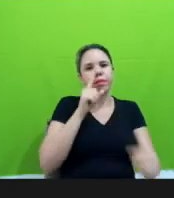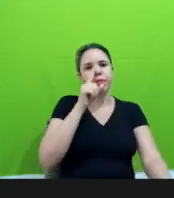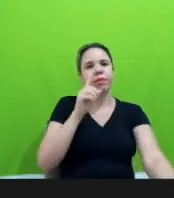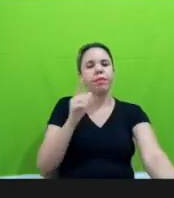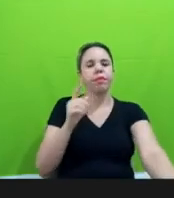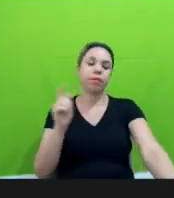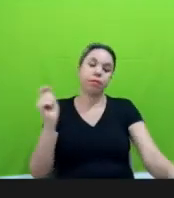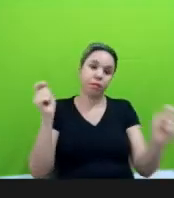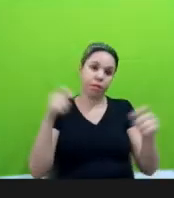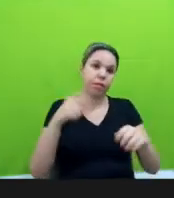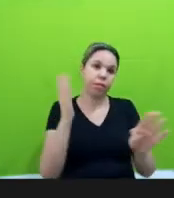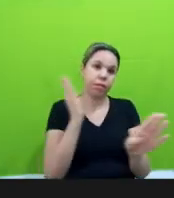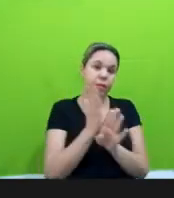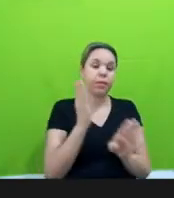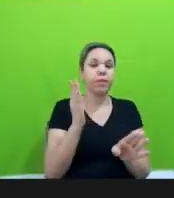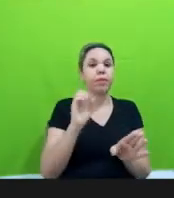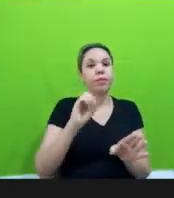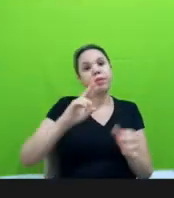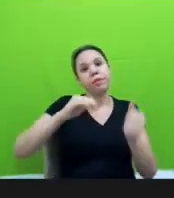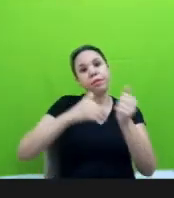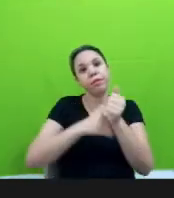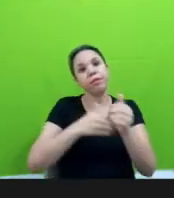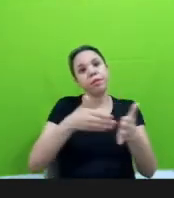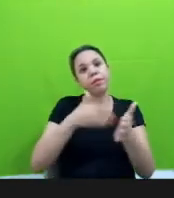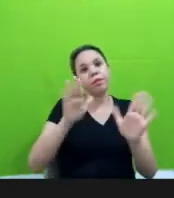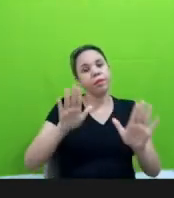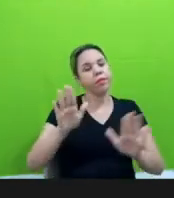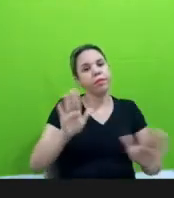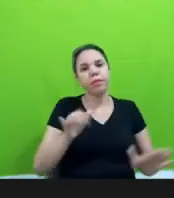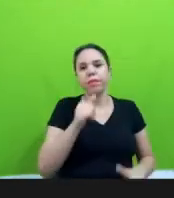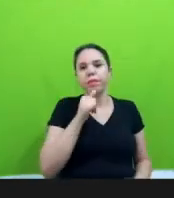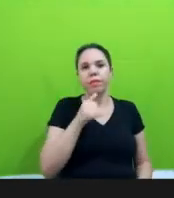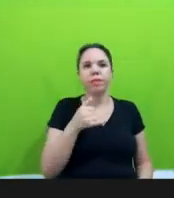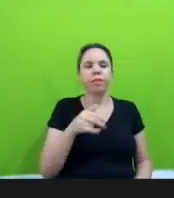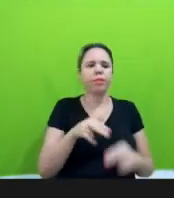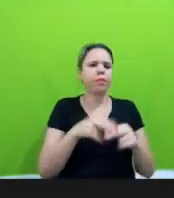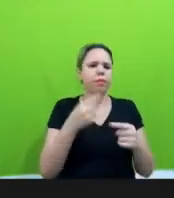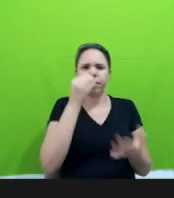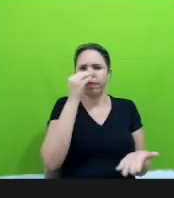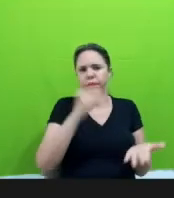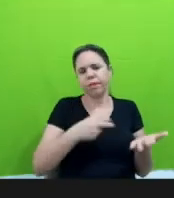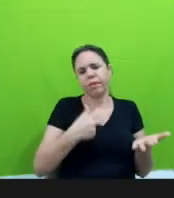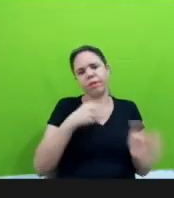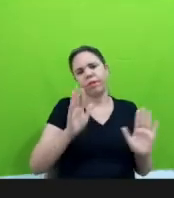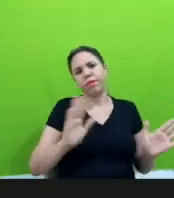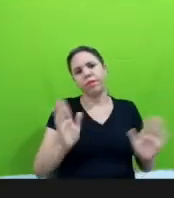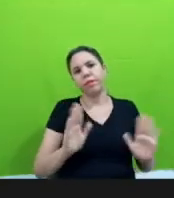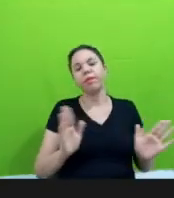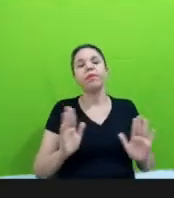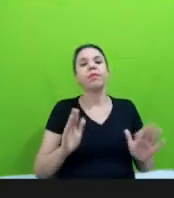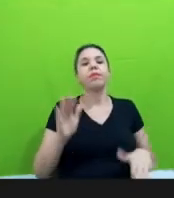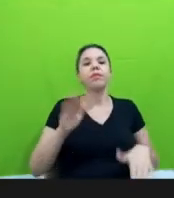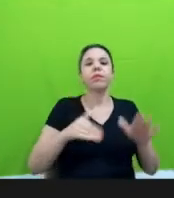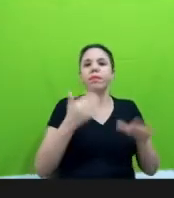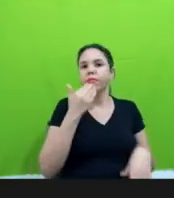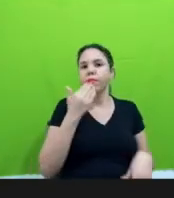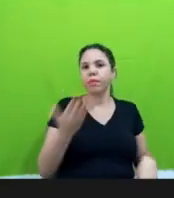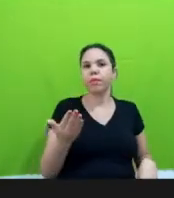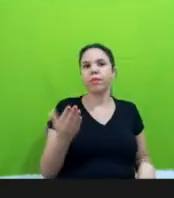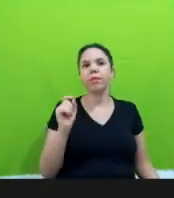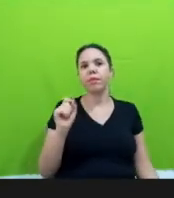de ser tarjado, por exemplo, não seria o motivo de negativa, né? E há muitos pedidos em